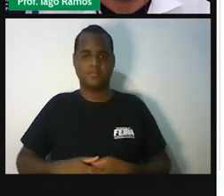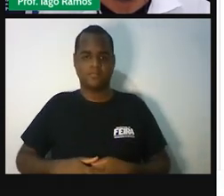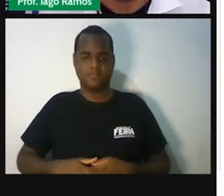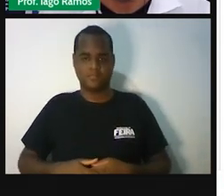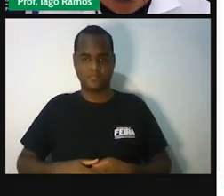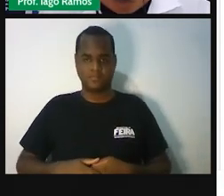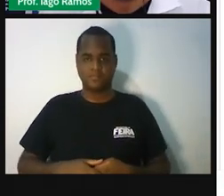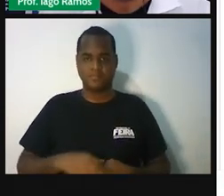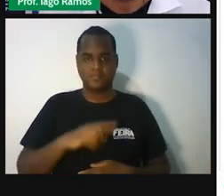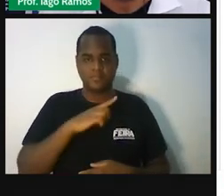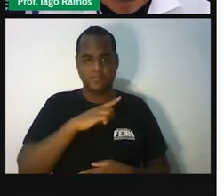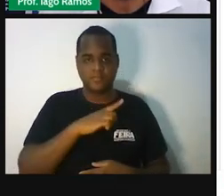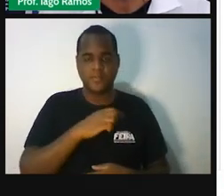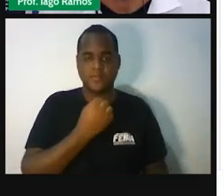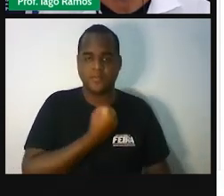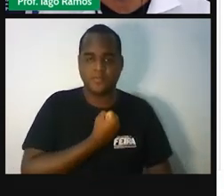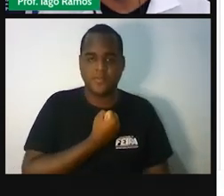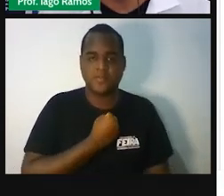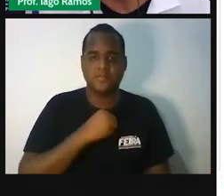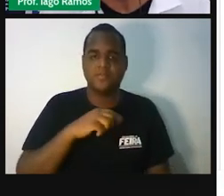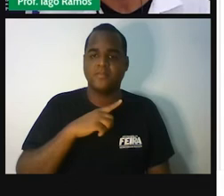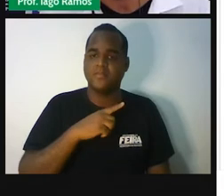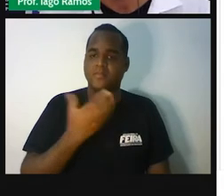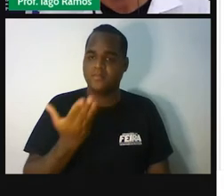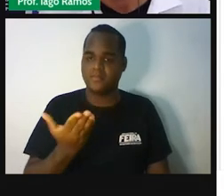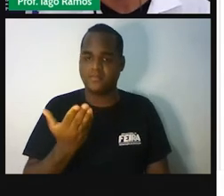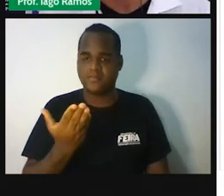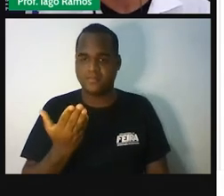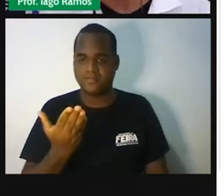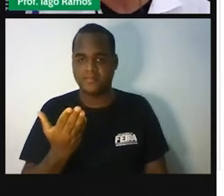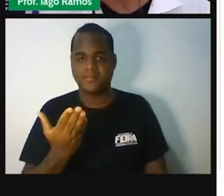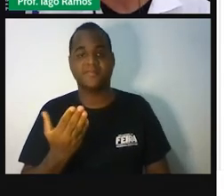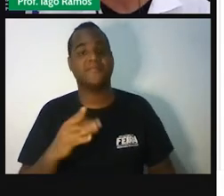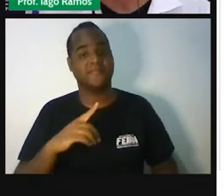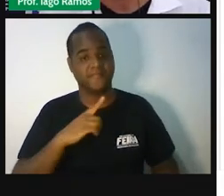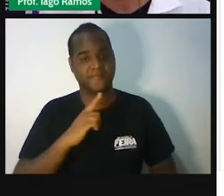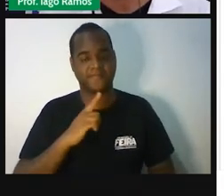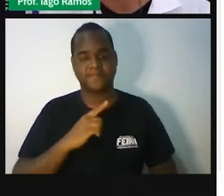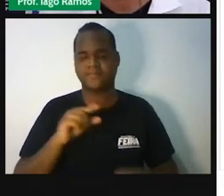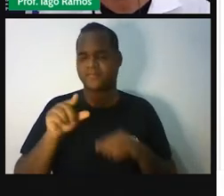aqui agora um número, certo? Então, para